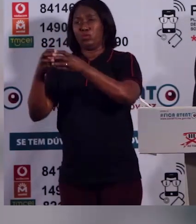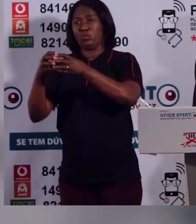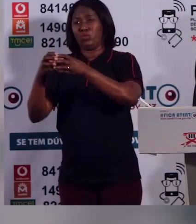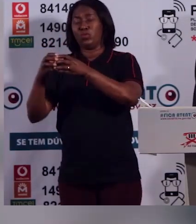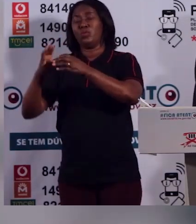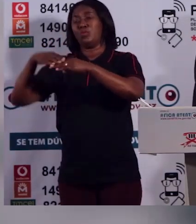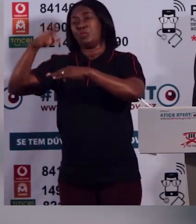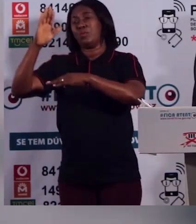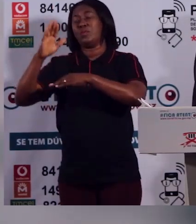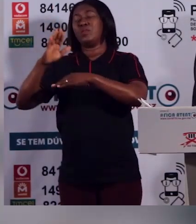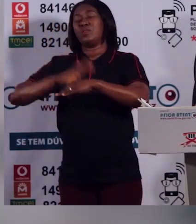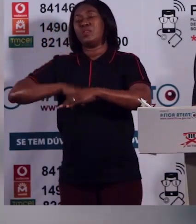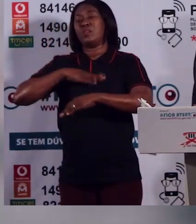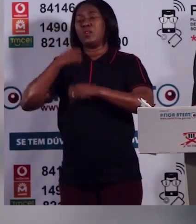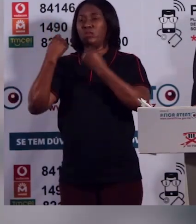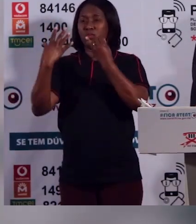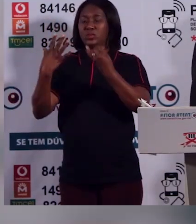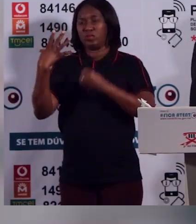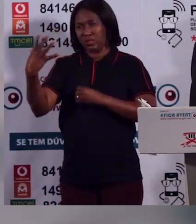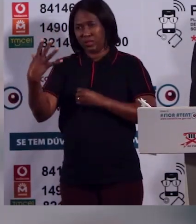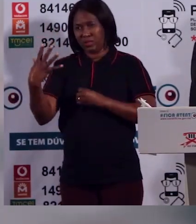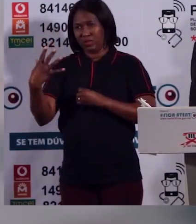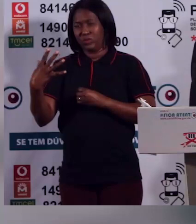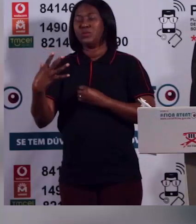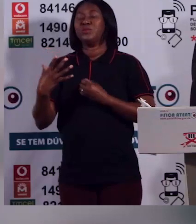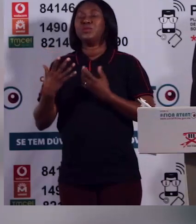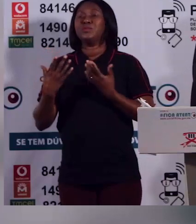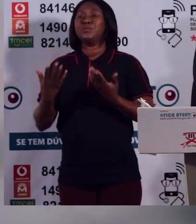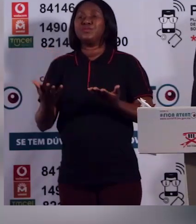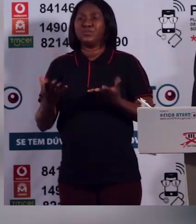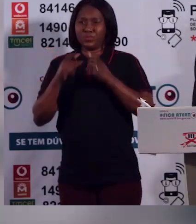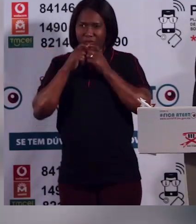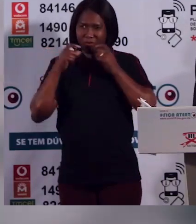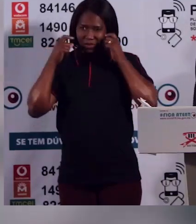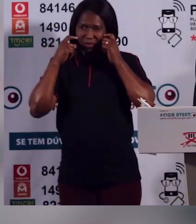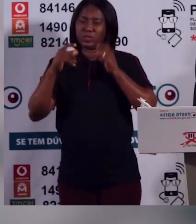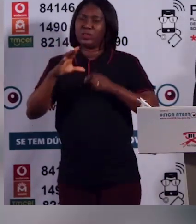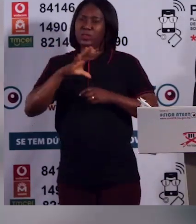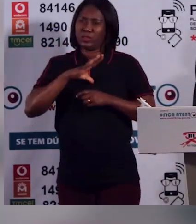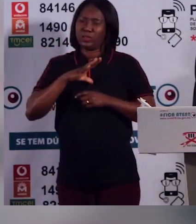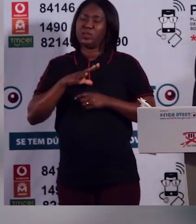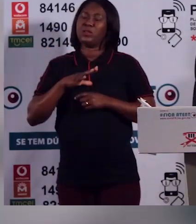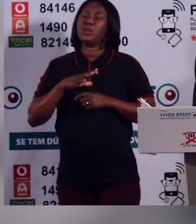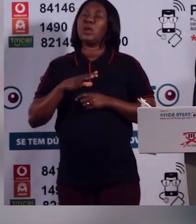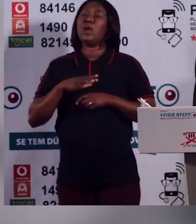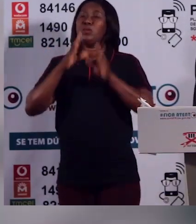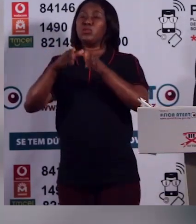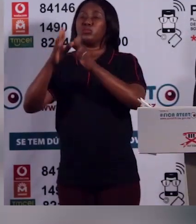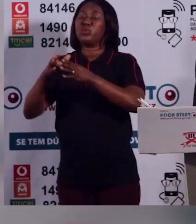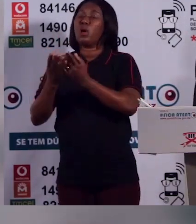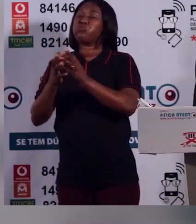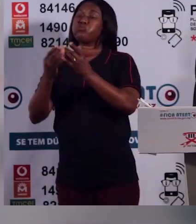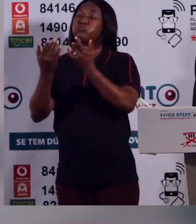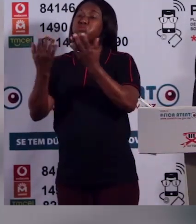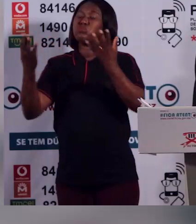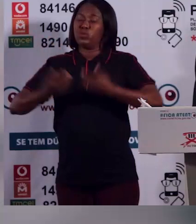com mais de 65 anos de idade. Portanto, embora Moçambique tenha uma população maioritariamente jovem, no grupo